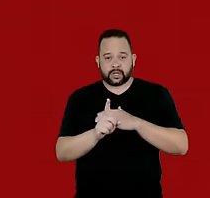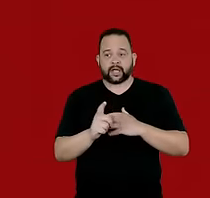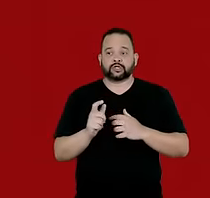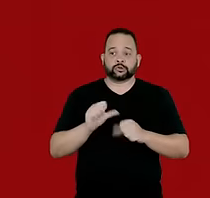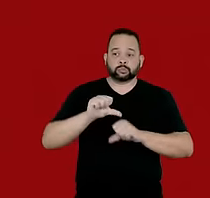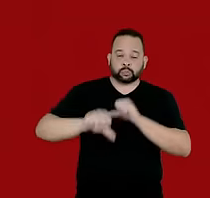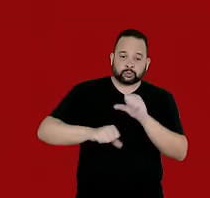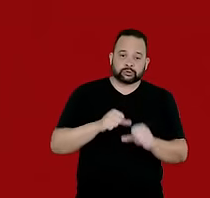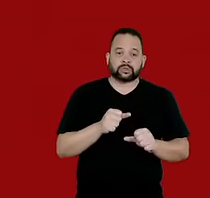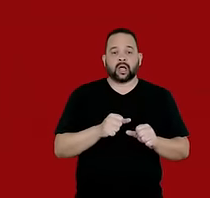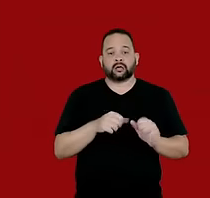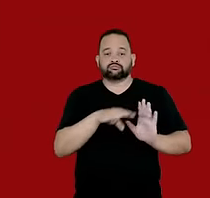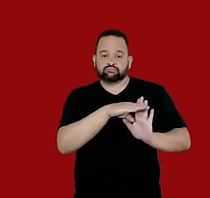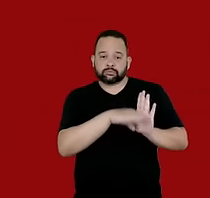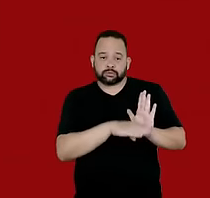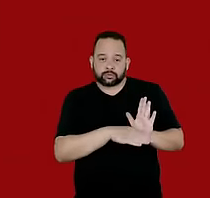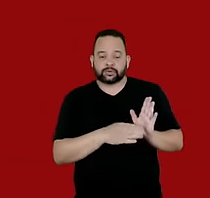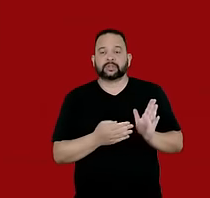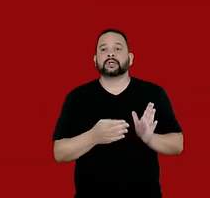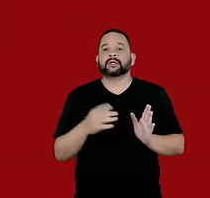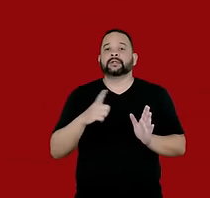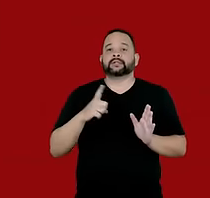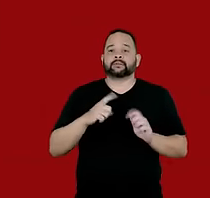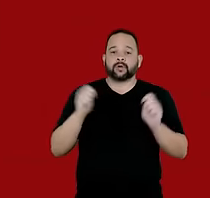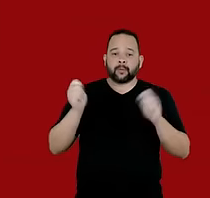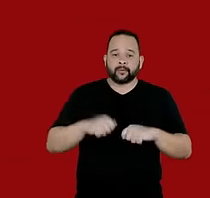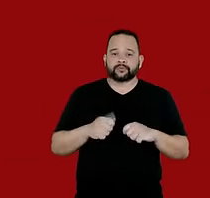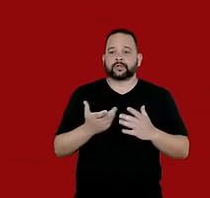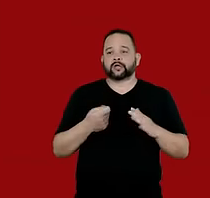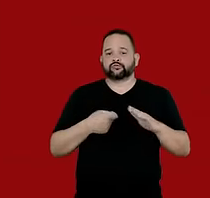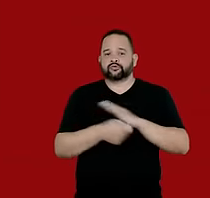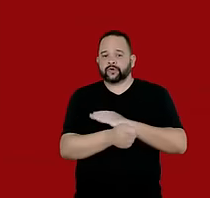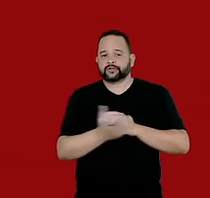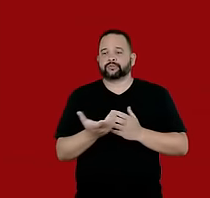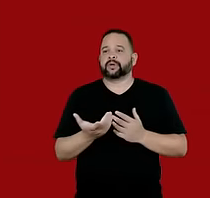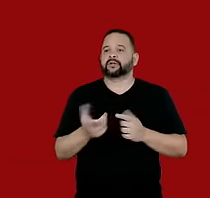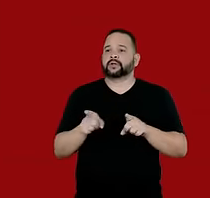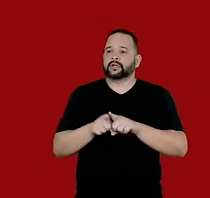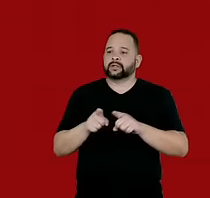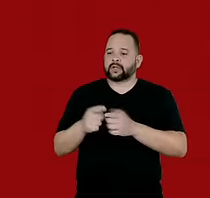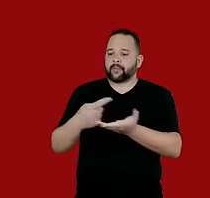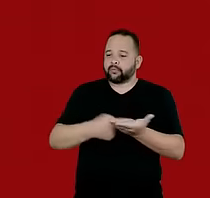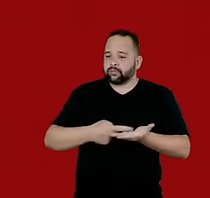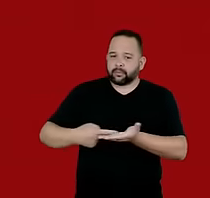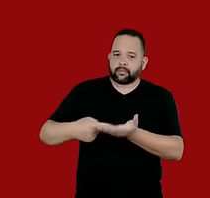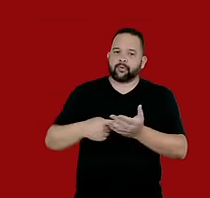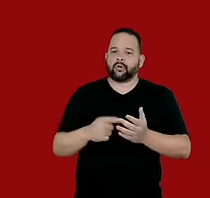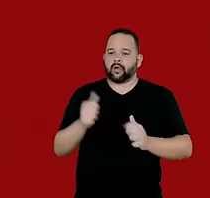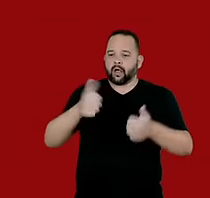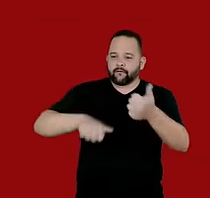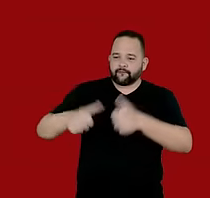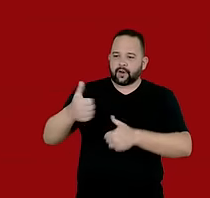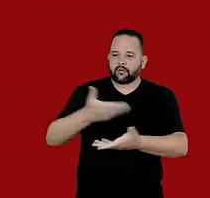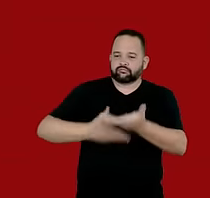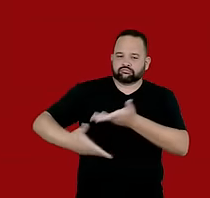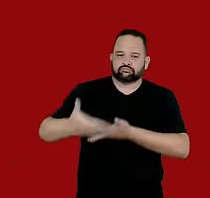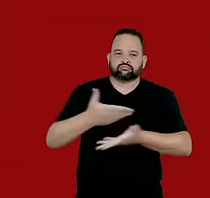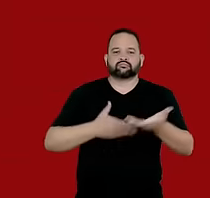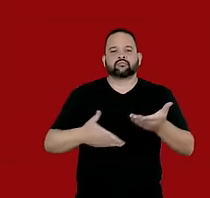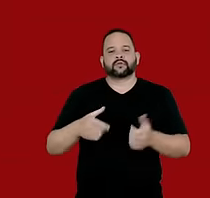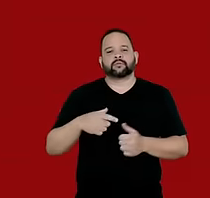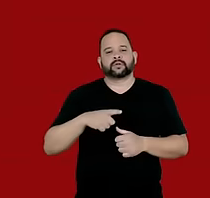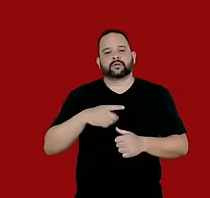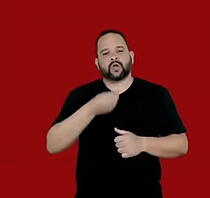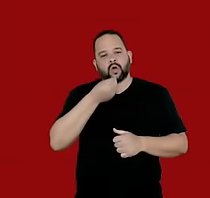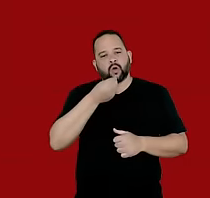paraos seus portfólios capturarem esses prêmios bent Marx também CDI Mais também nos dão essa oportunidade pro gestor assumir